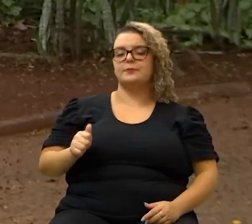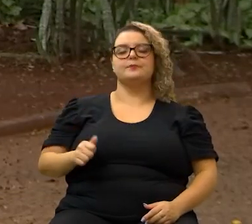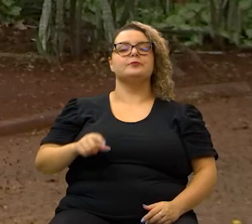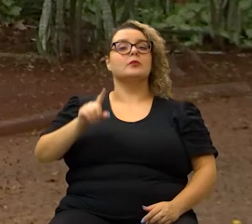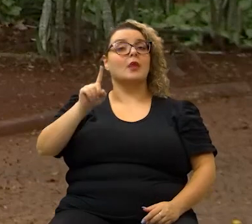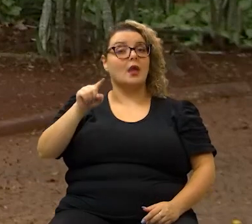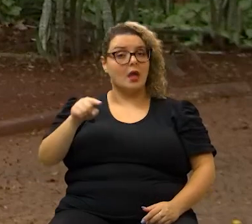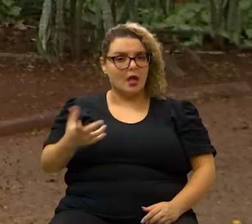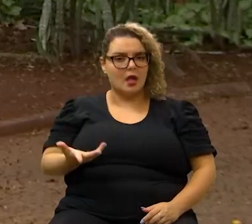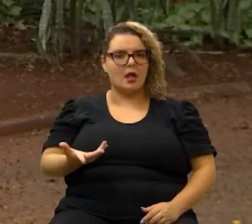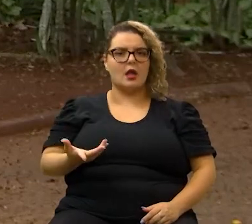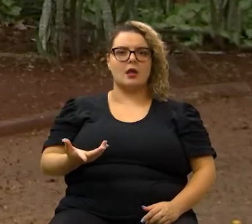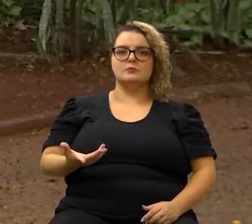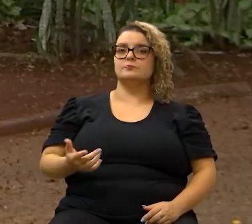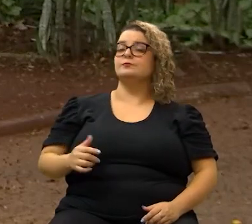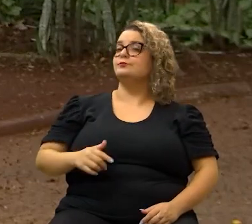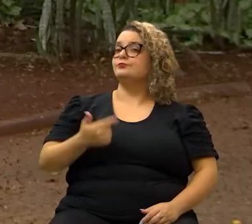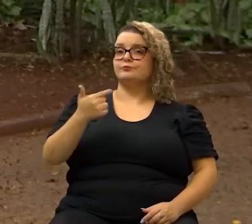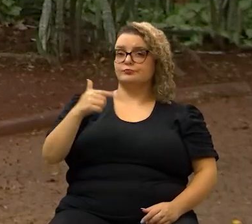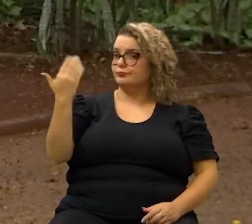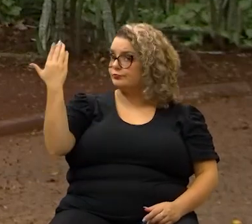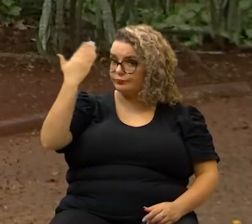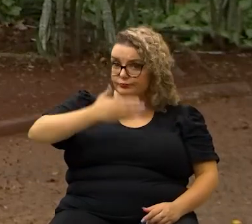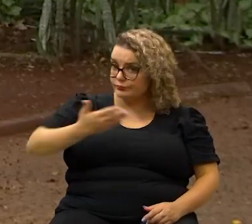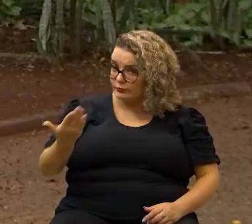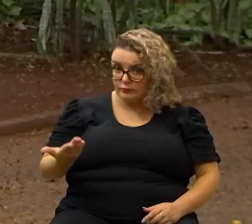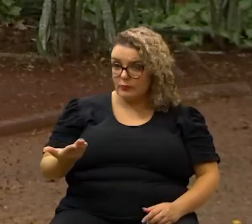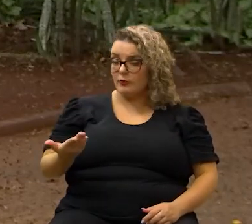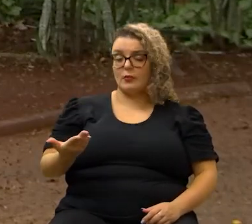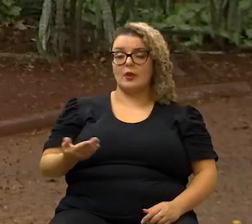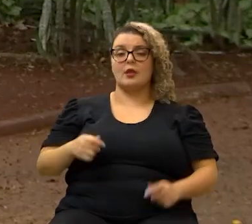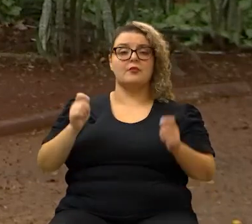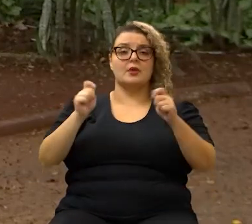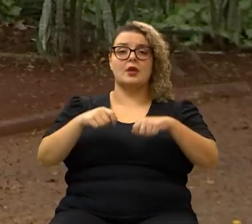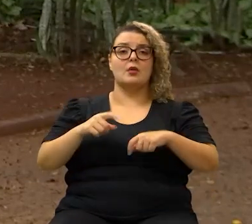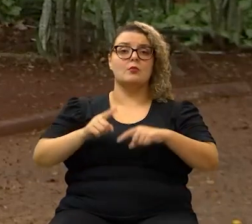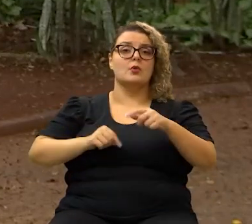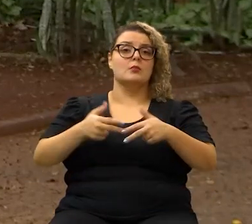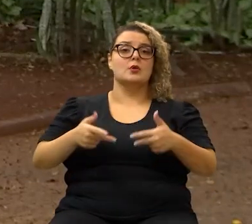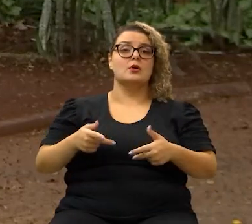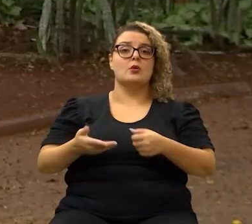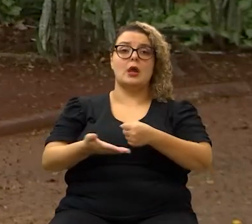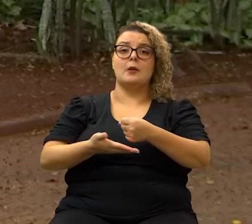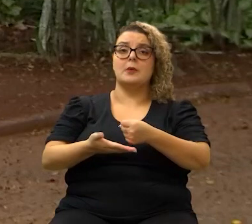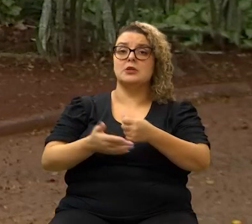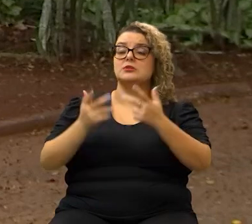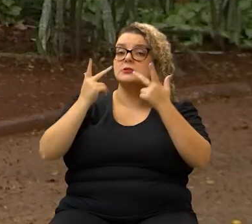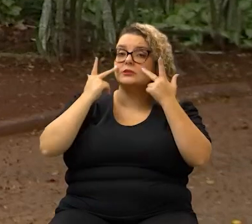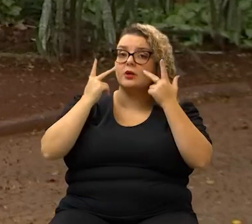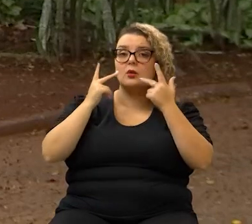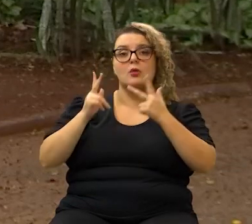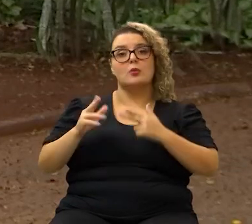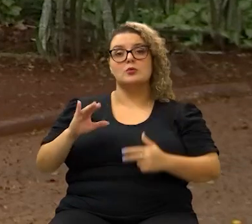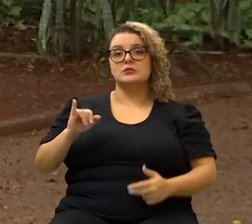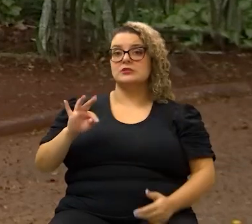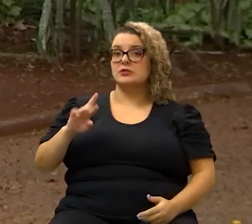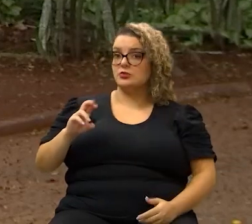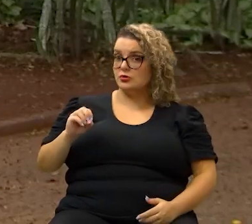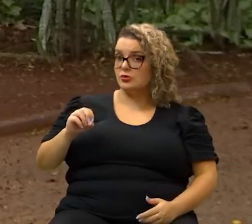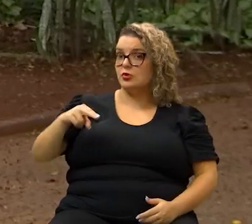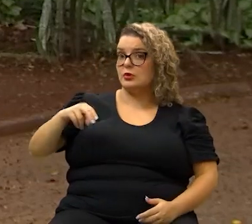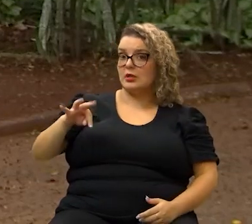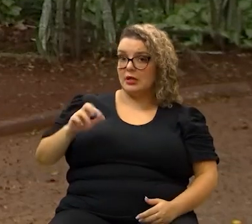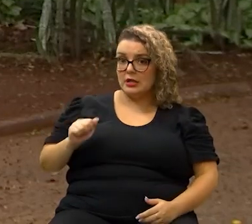Anvisa Agência Nacional de Vigilância Sanitária não há comprovação da eficácia de produtos com princípio ativo